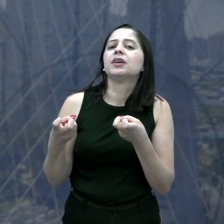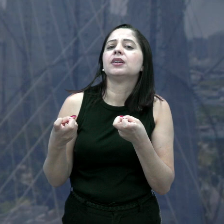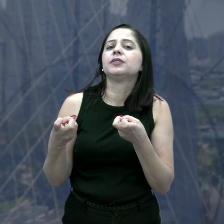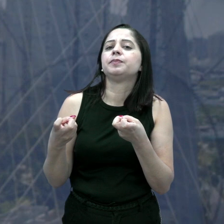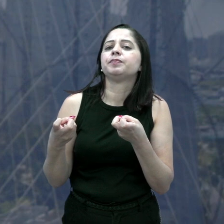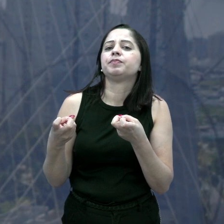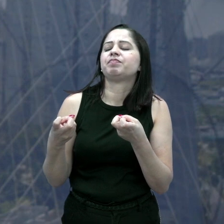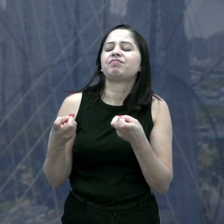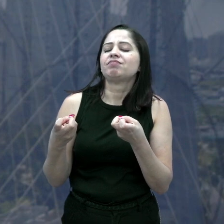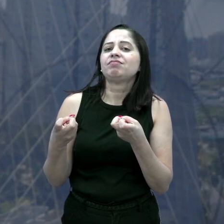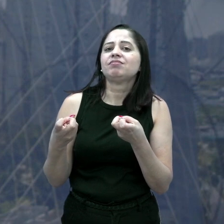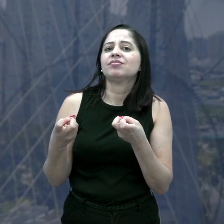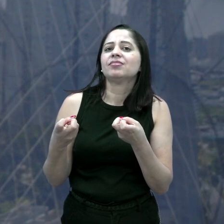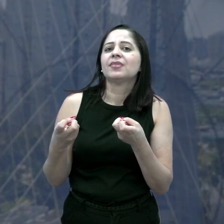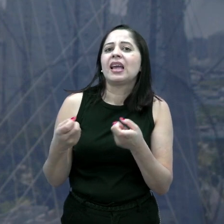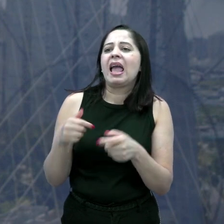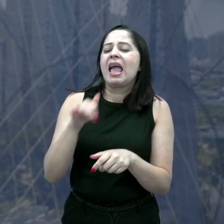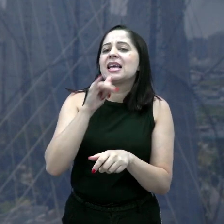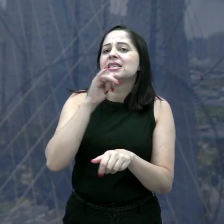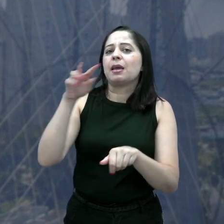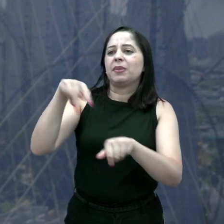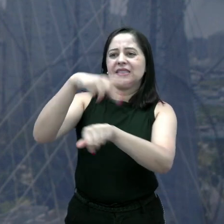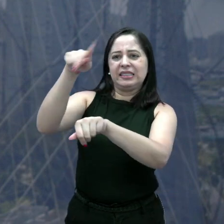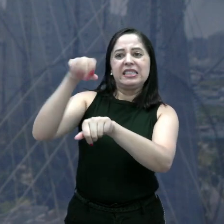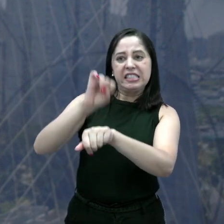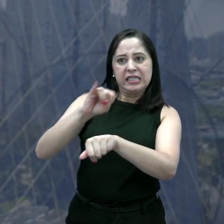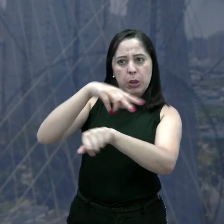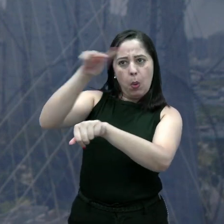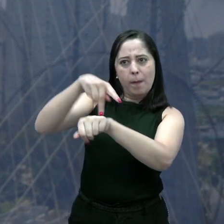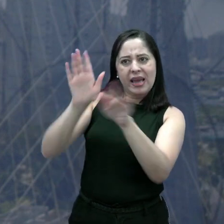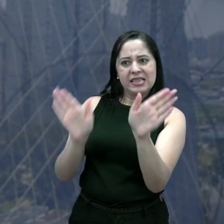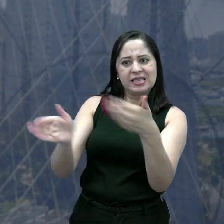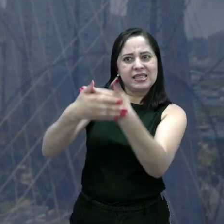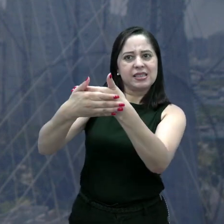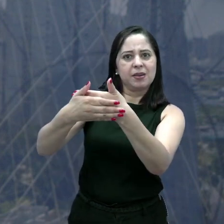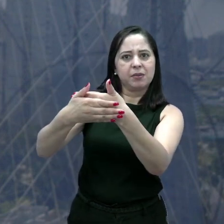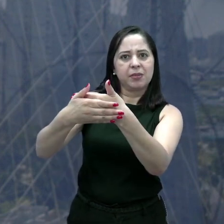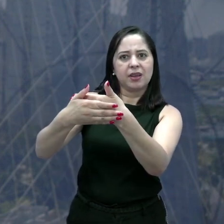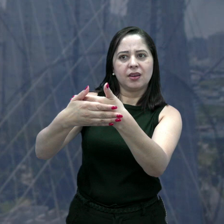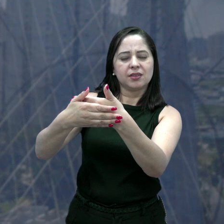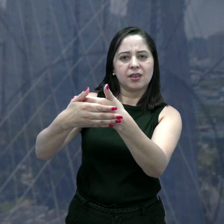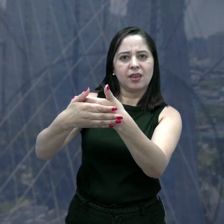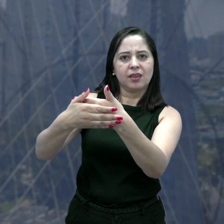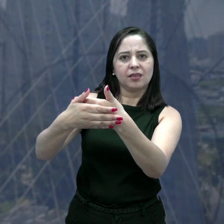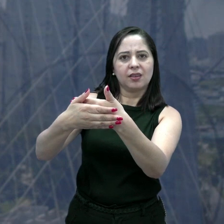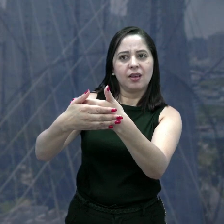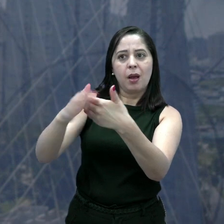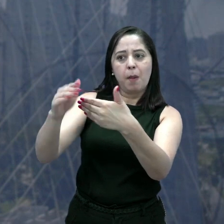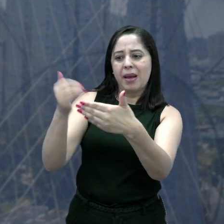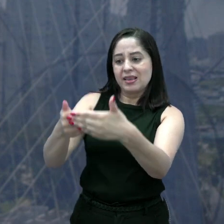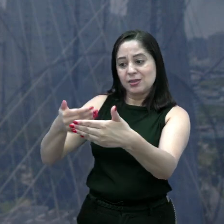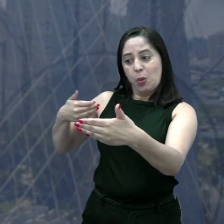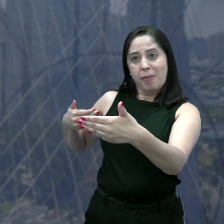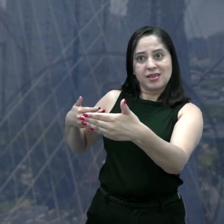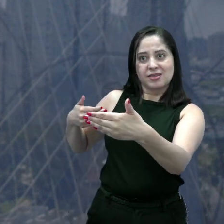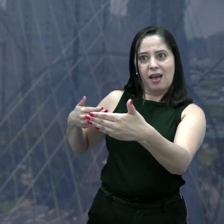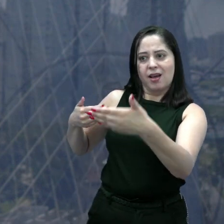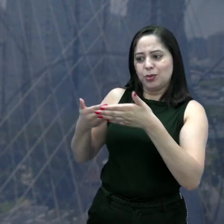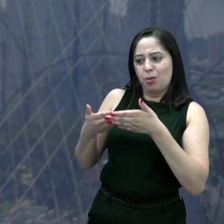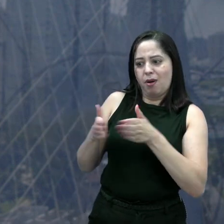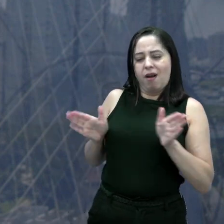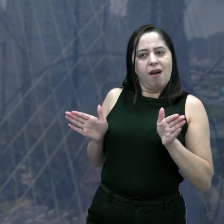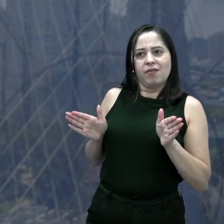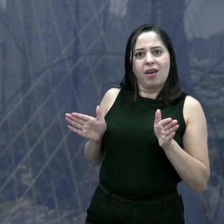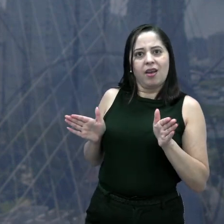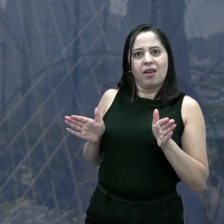como aquele país que hoje fecha fronteiras ter chegado onde chegou sem ter aberto fronteiras. Então essa interação humana ela